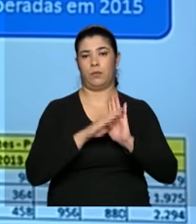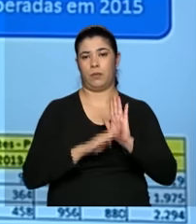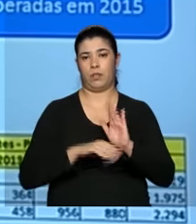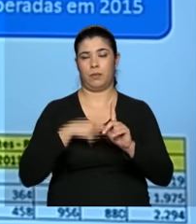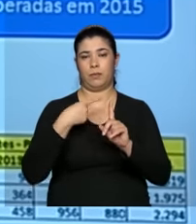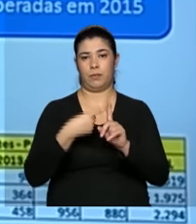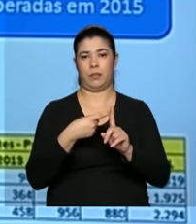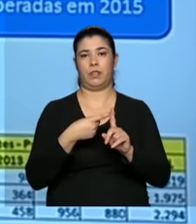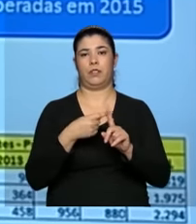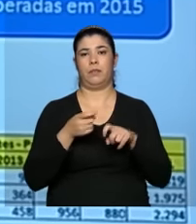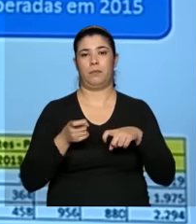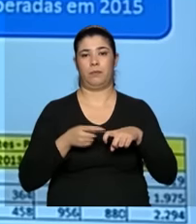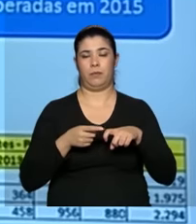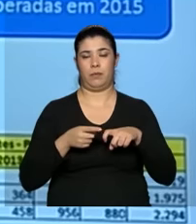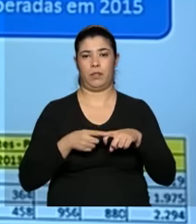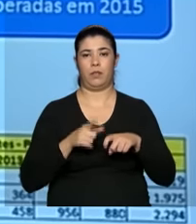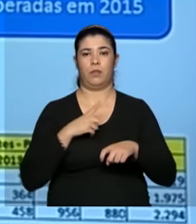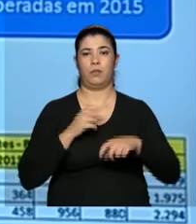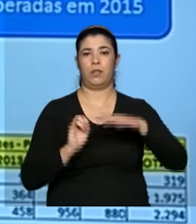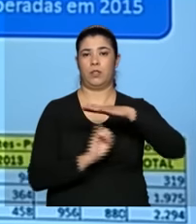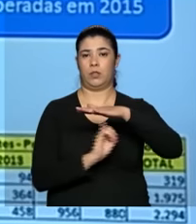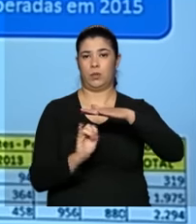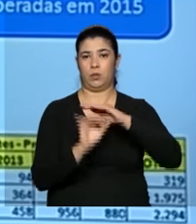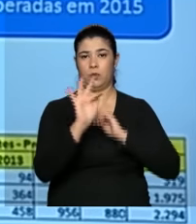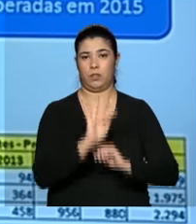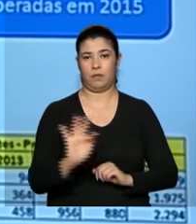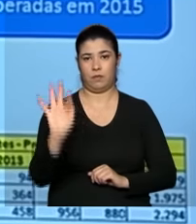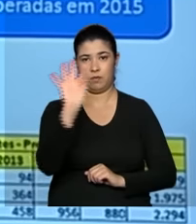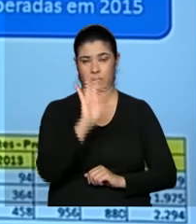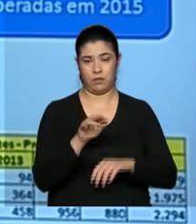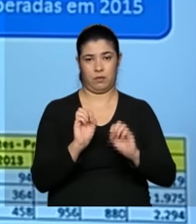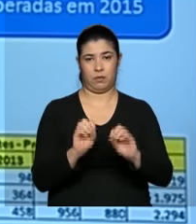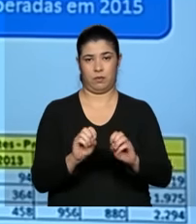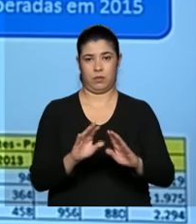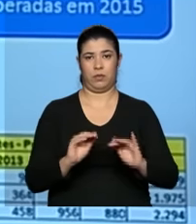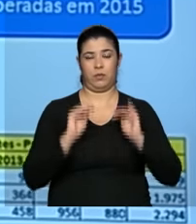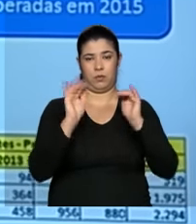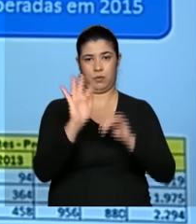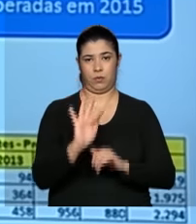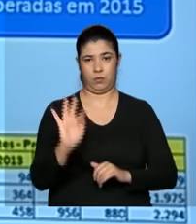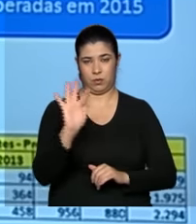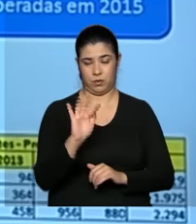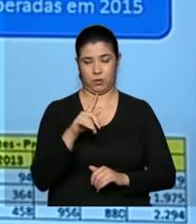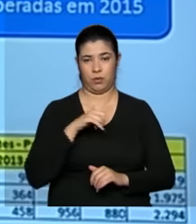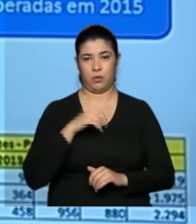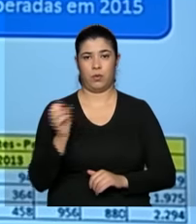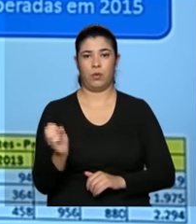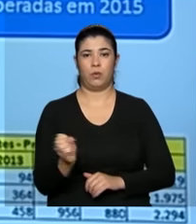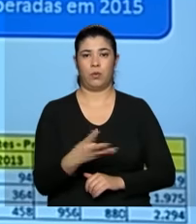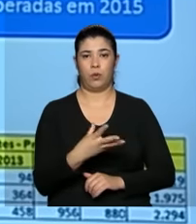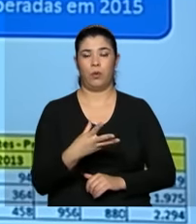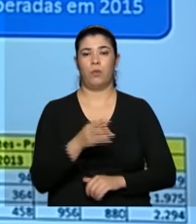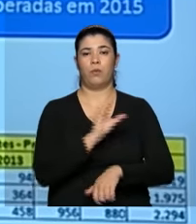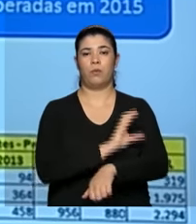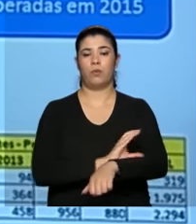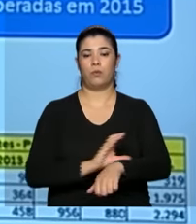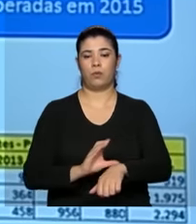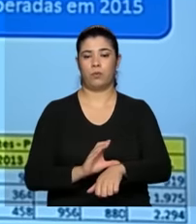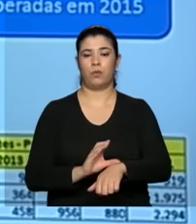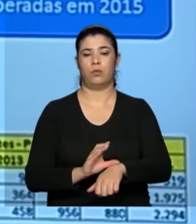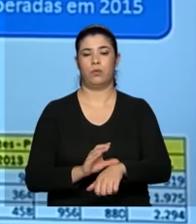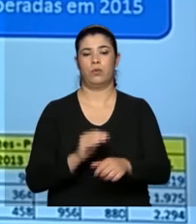Médicos para as instituições federais de ensino superior. Assim, os 23 novos cursos de medicina criados nos